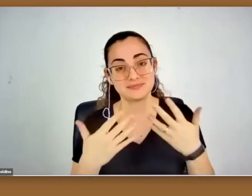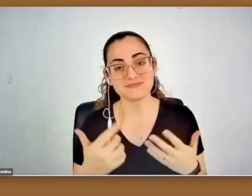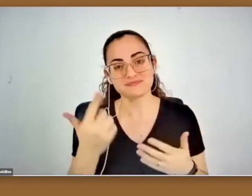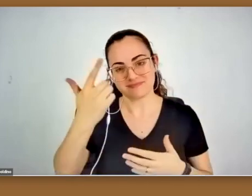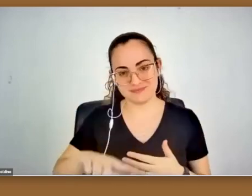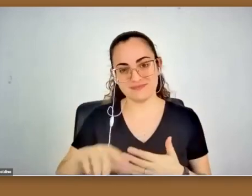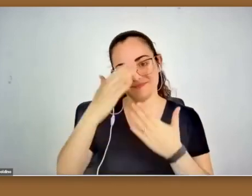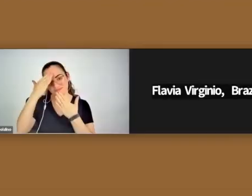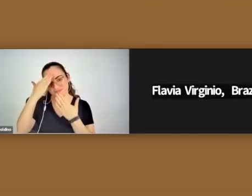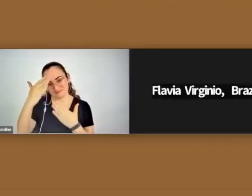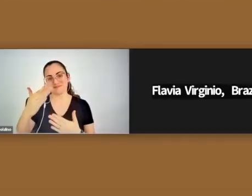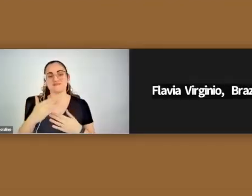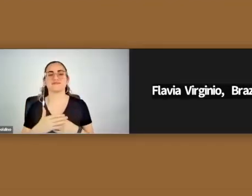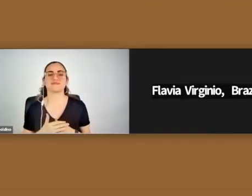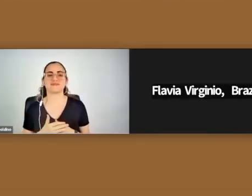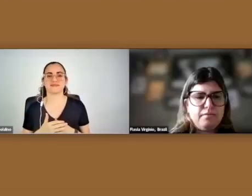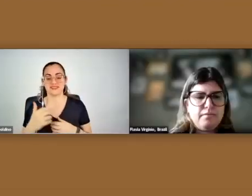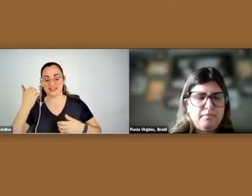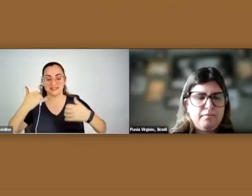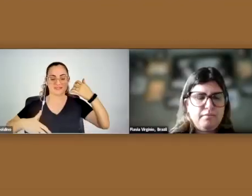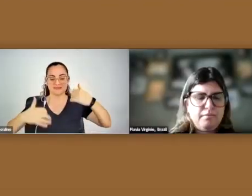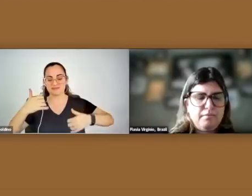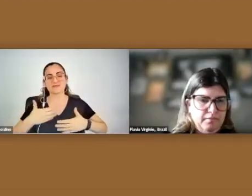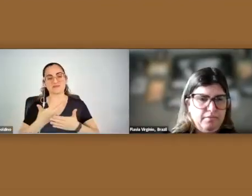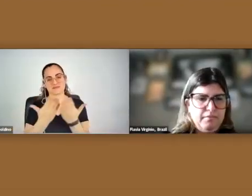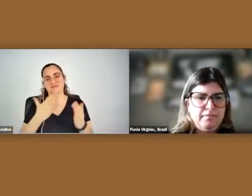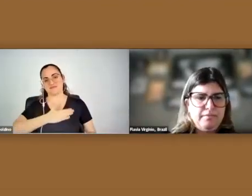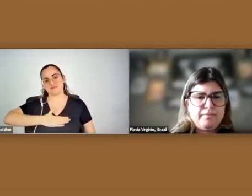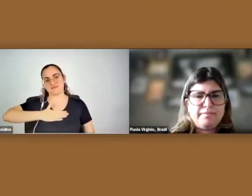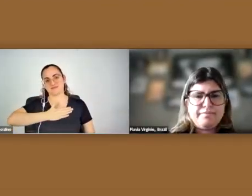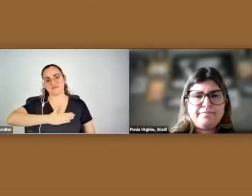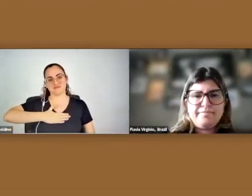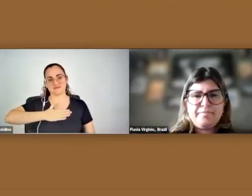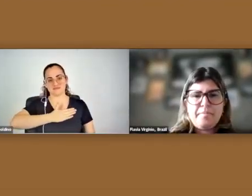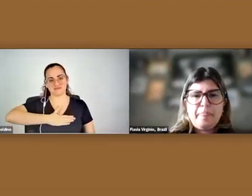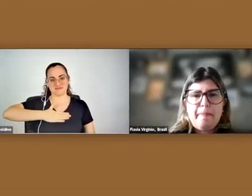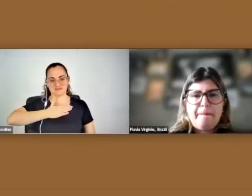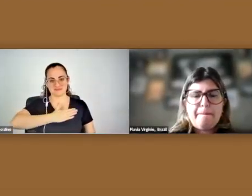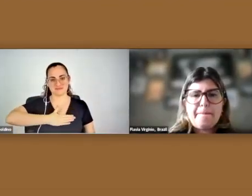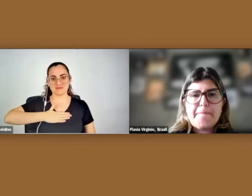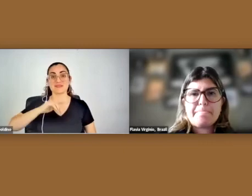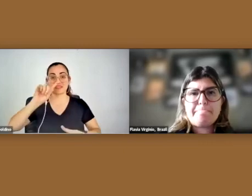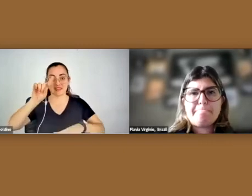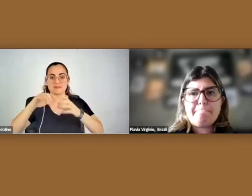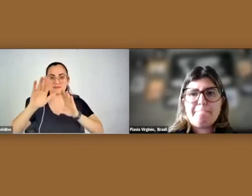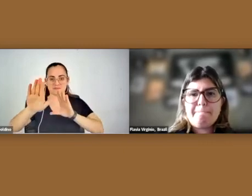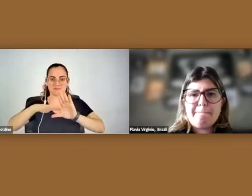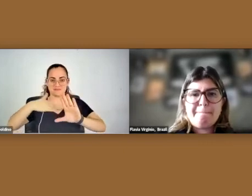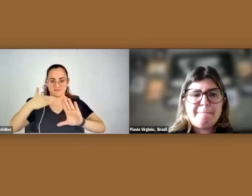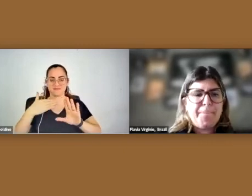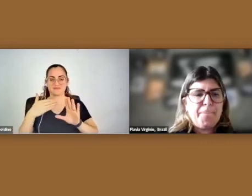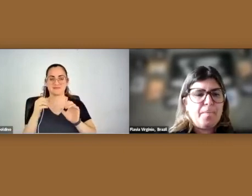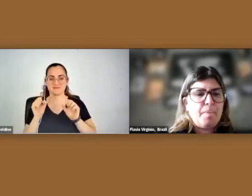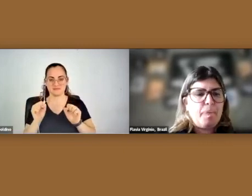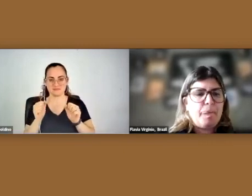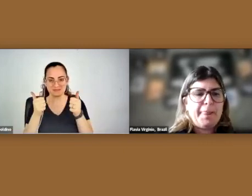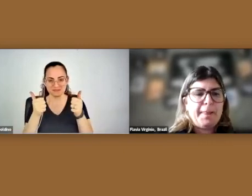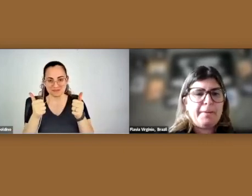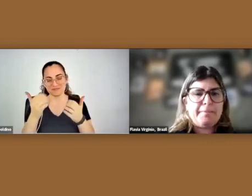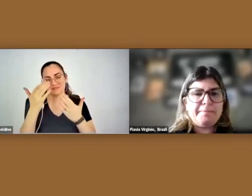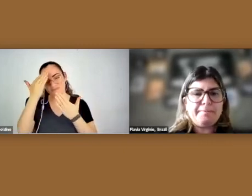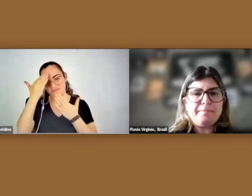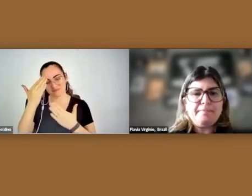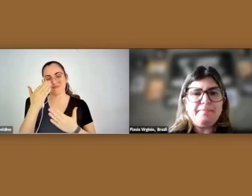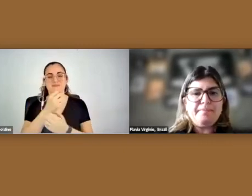eu agradeço, espero que vocês tenham gostado e a gente pode conversar, né, sobre isso em outras ocasiões. Muito obrigada,